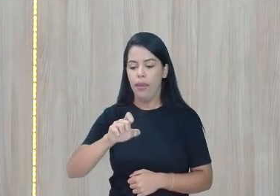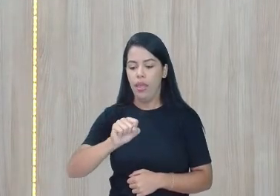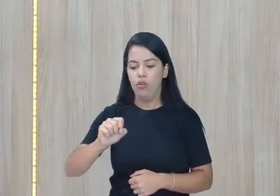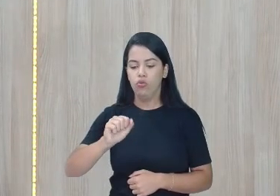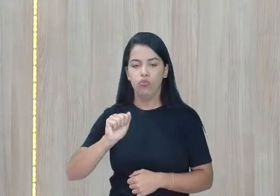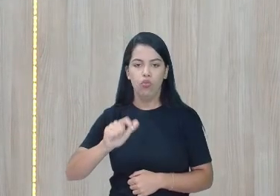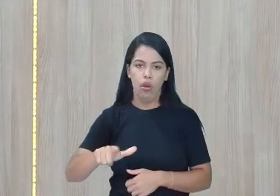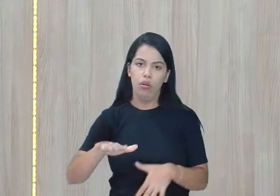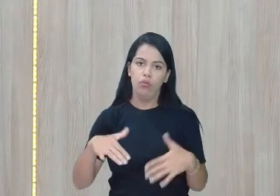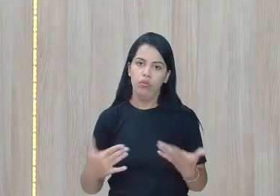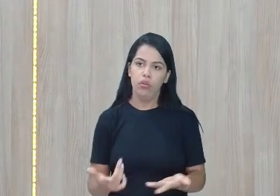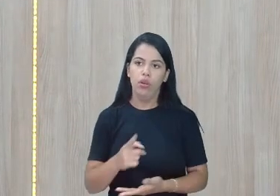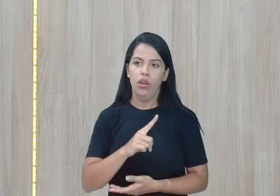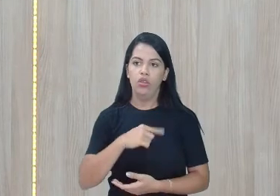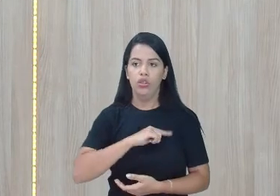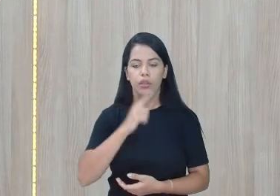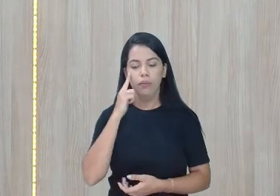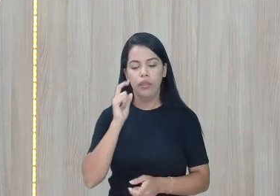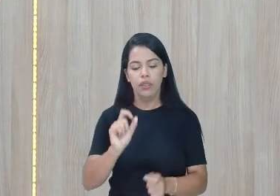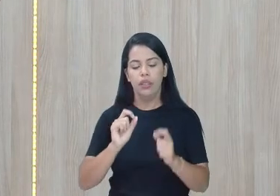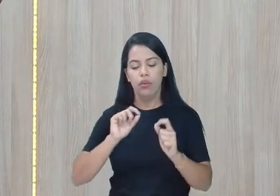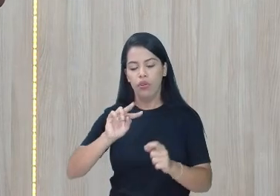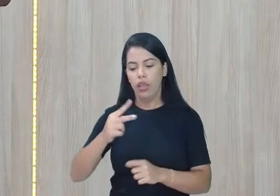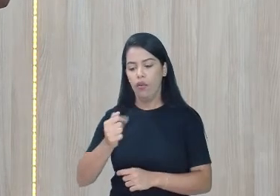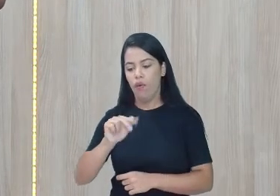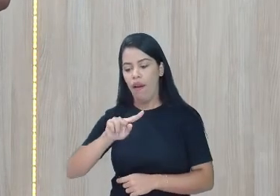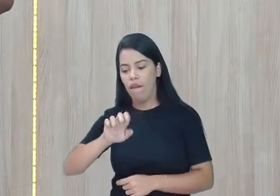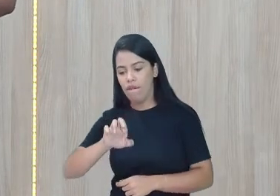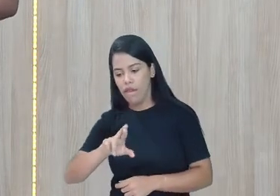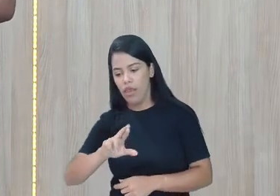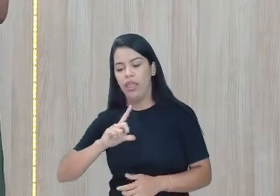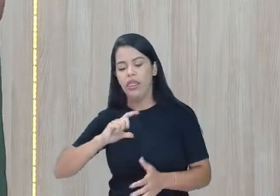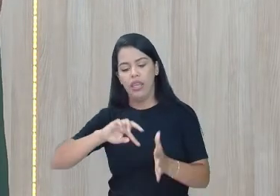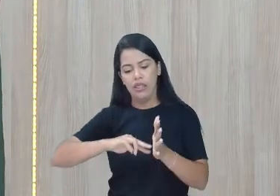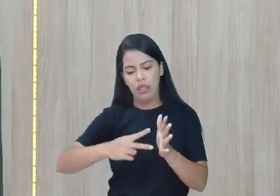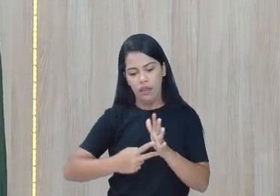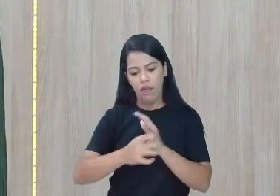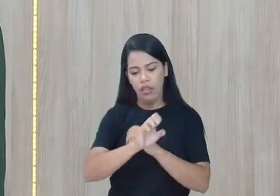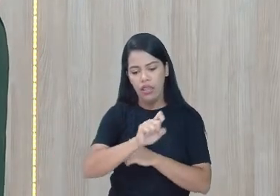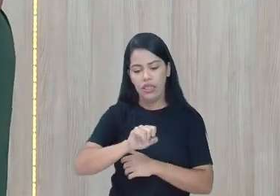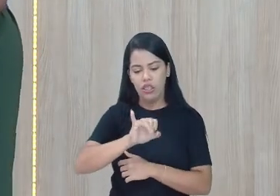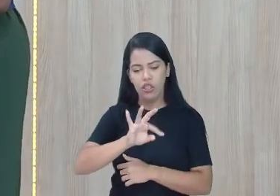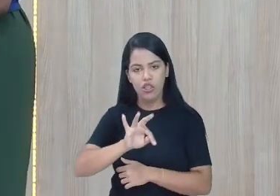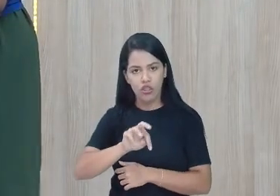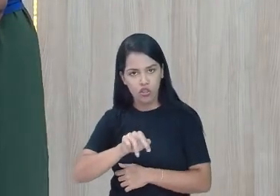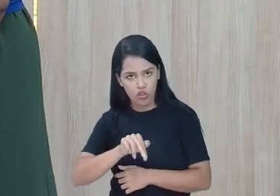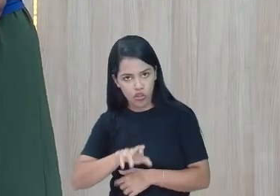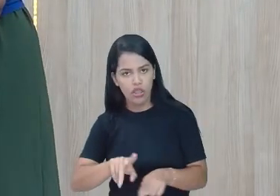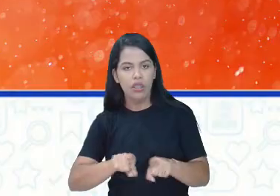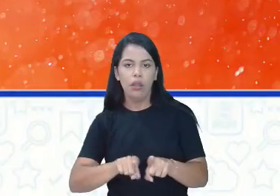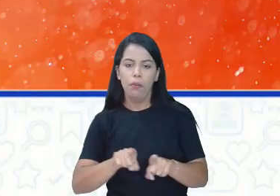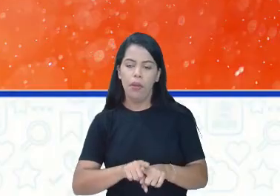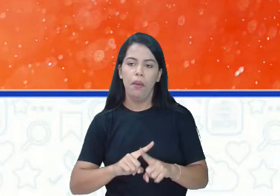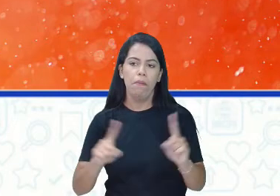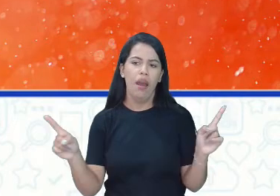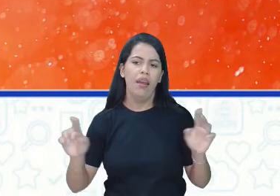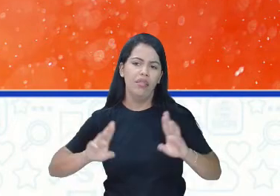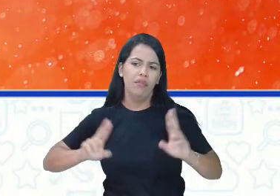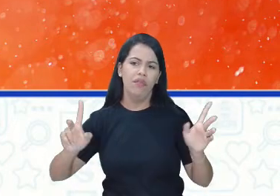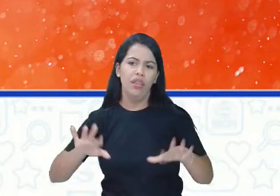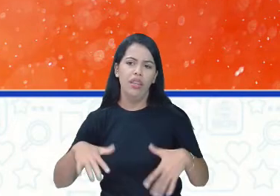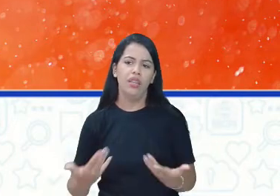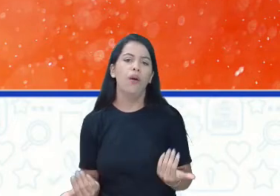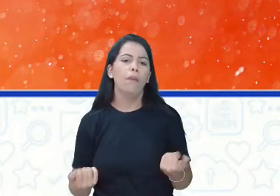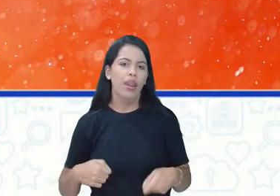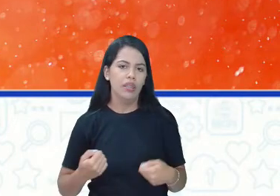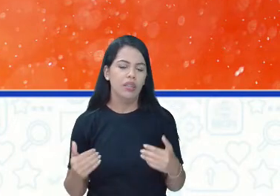acha que o existir que é impessoal também, mas não é. Sendo assim, ele varia e concorda com o sujeito da oração.